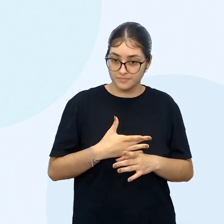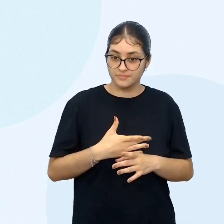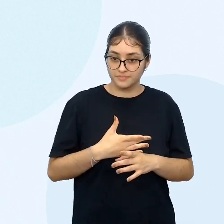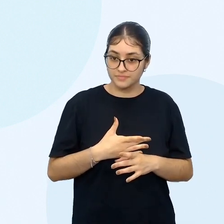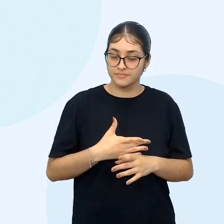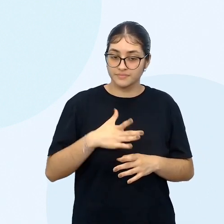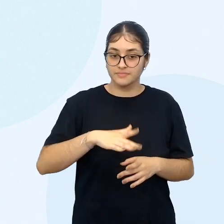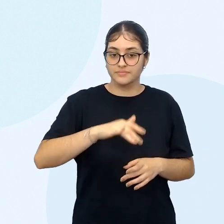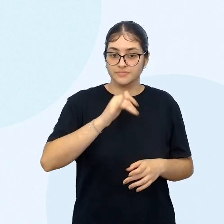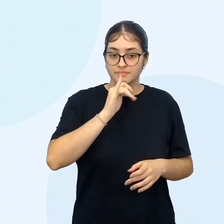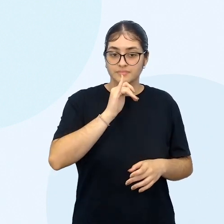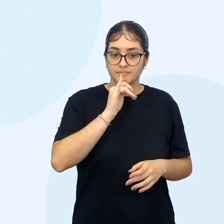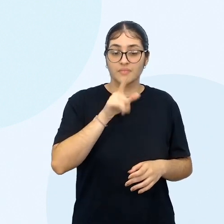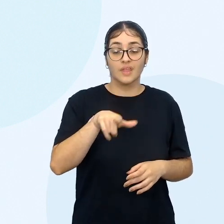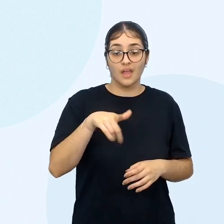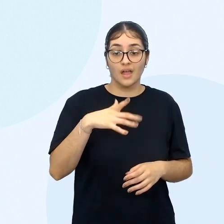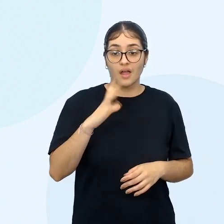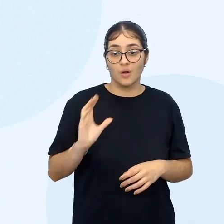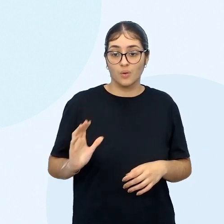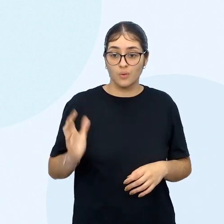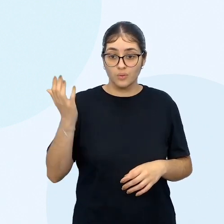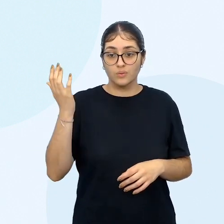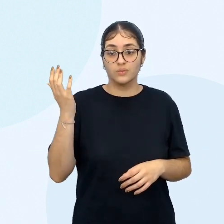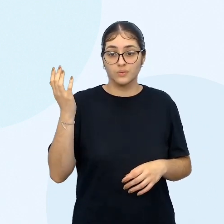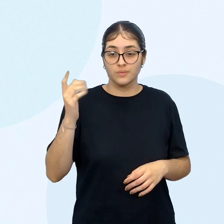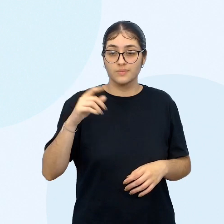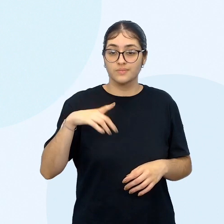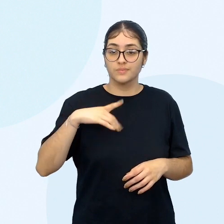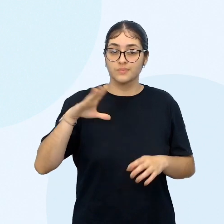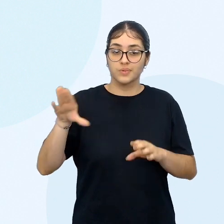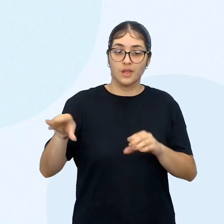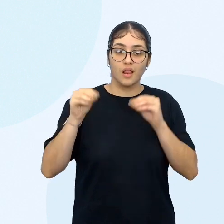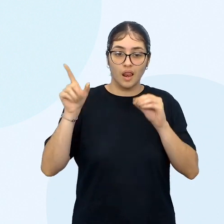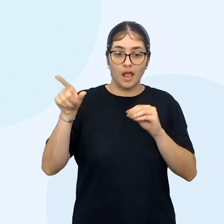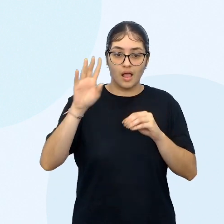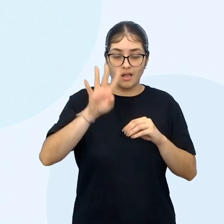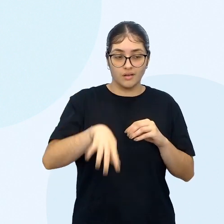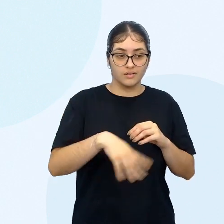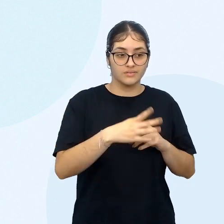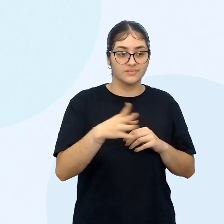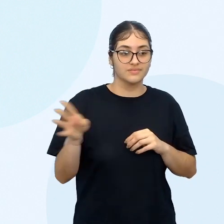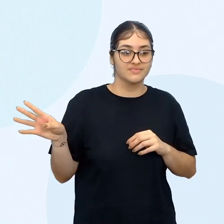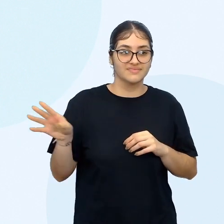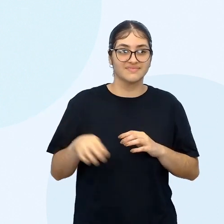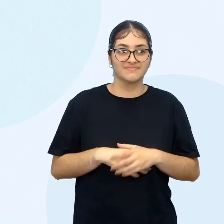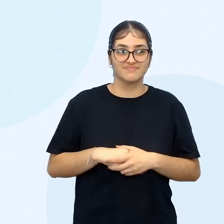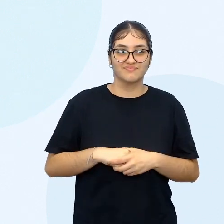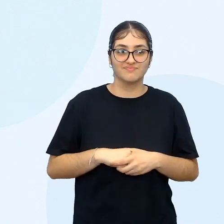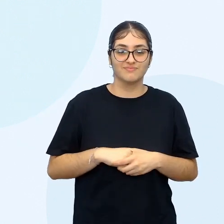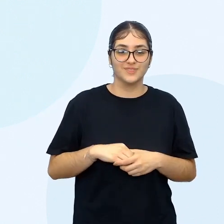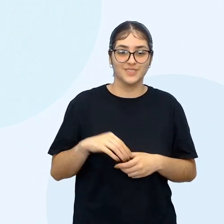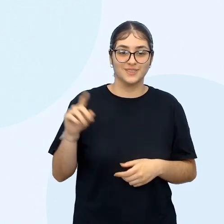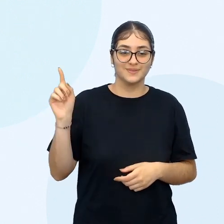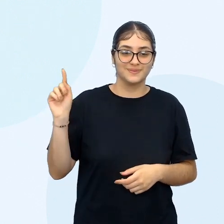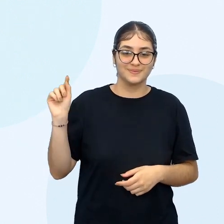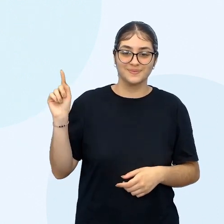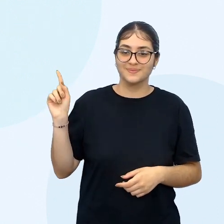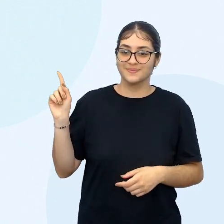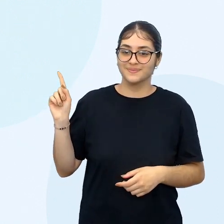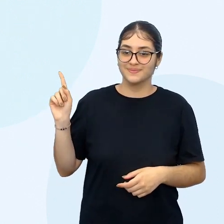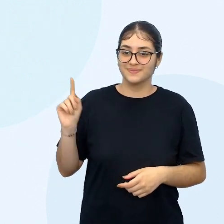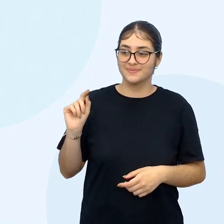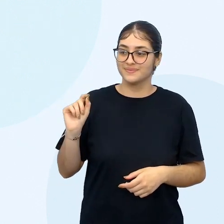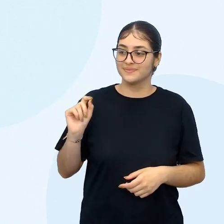Que provavelmente pode ter sido isso que aconteceu e eu fui copiar do Excel e eu não vi que estava estreito, tá? Então a gente vai vir aqui, vai digitar essas fórmulas,